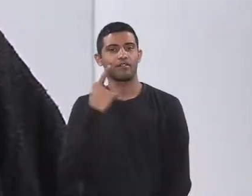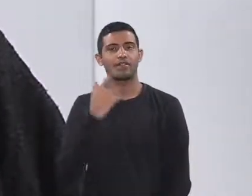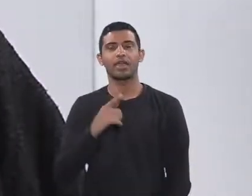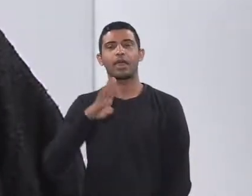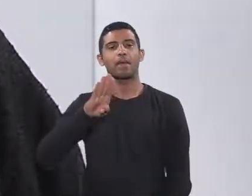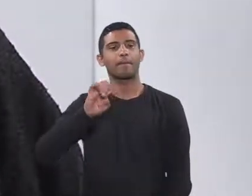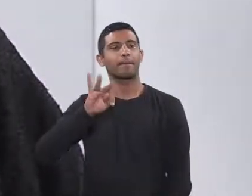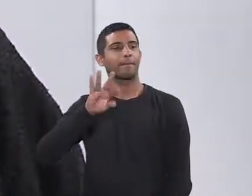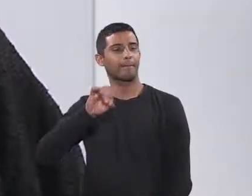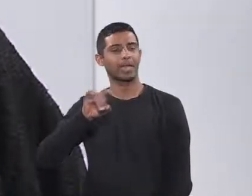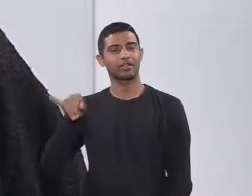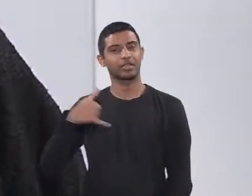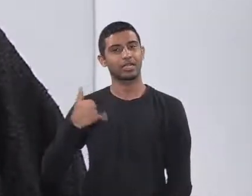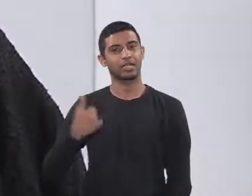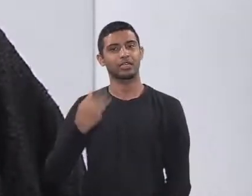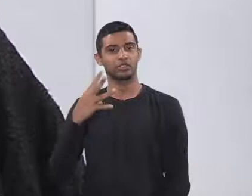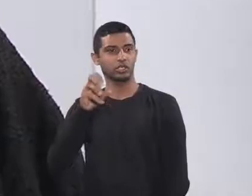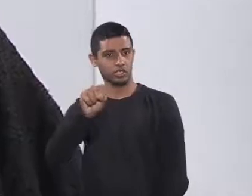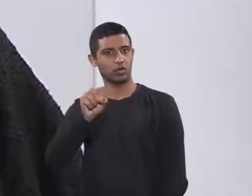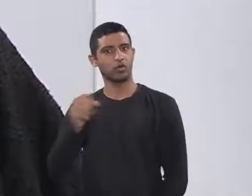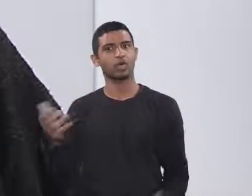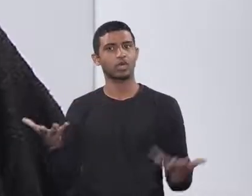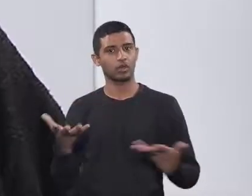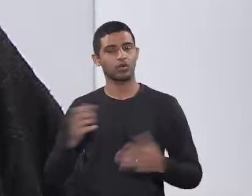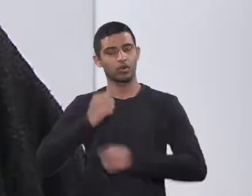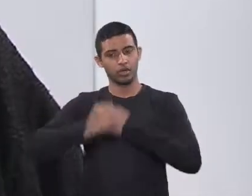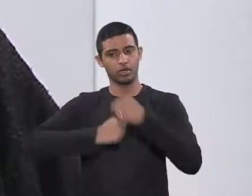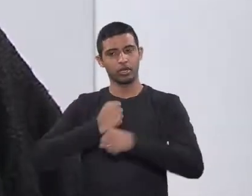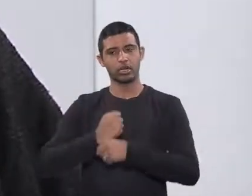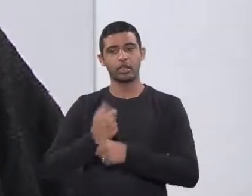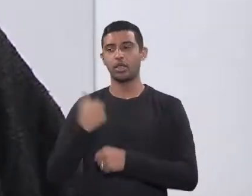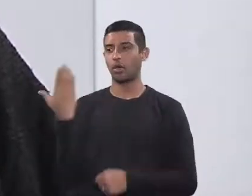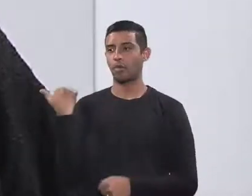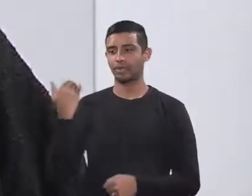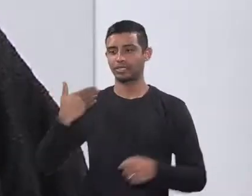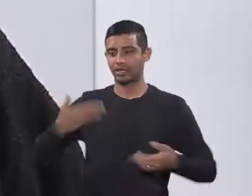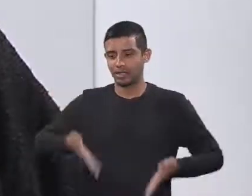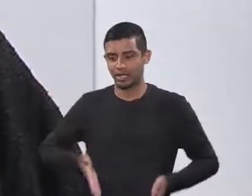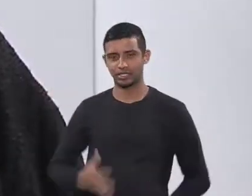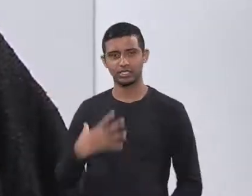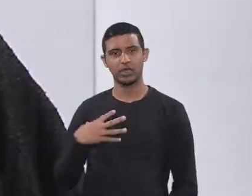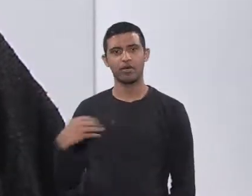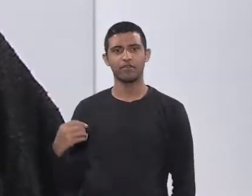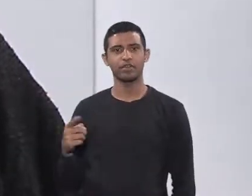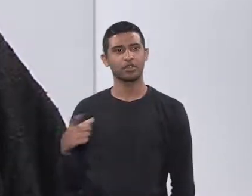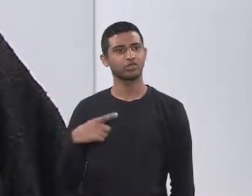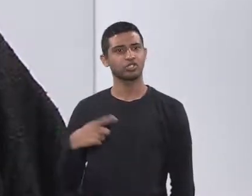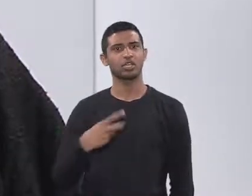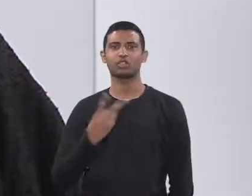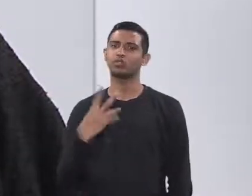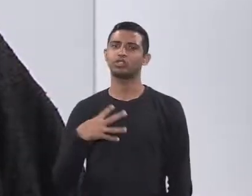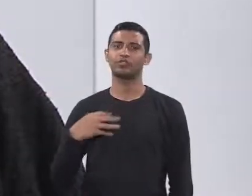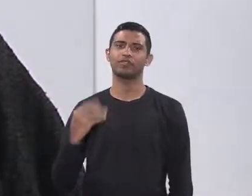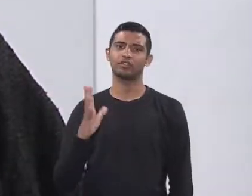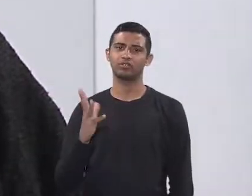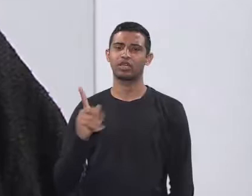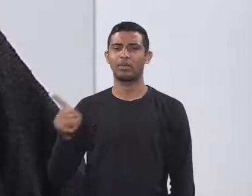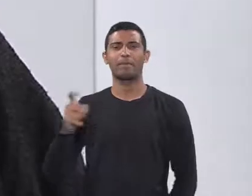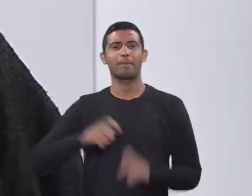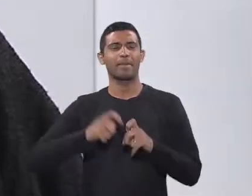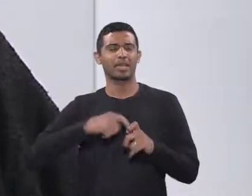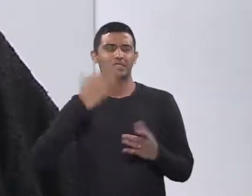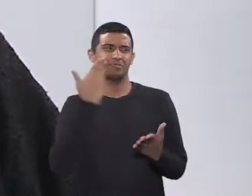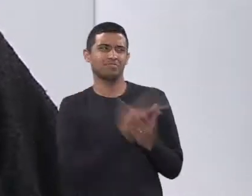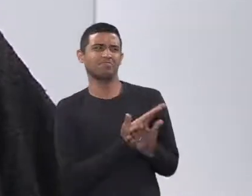esse ano e realmente na época em que ele nasceu eu já tinha 2 filhos, as crenças médicas eram outras.